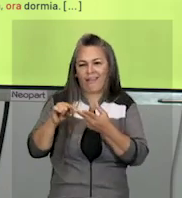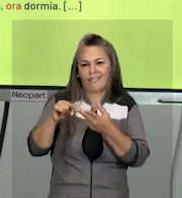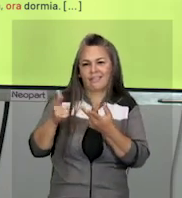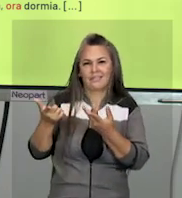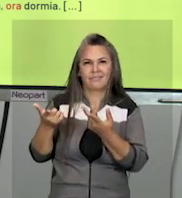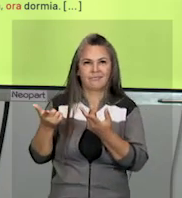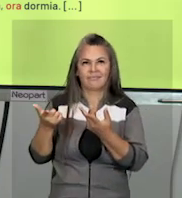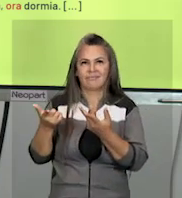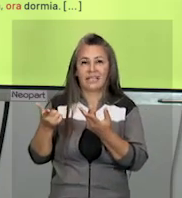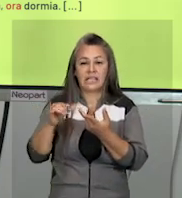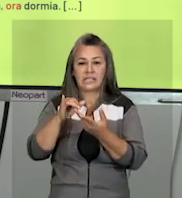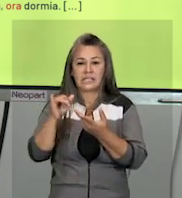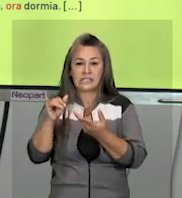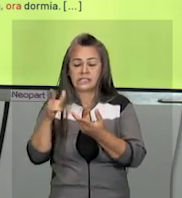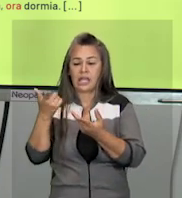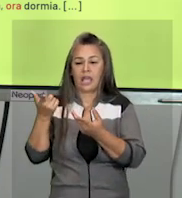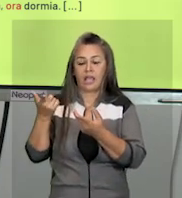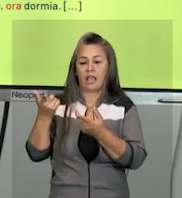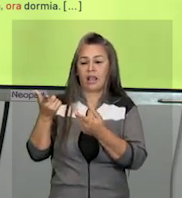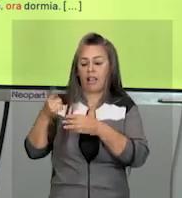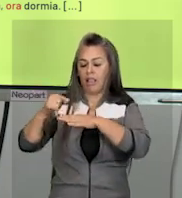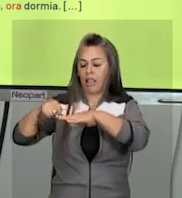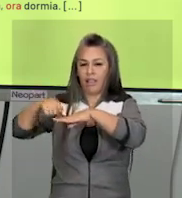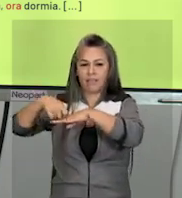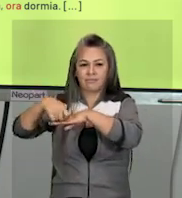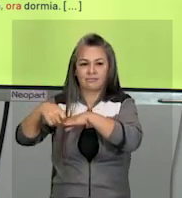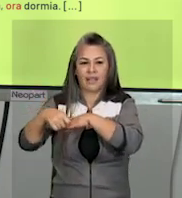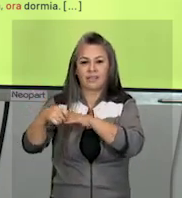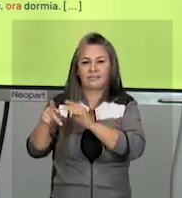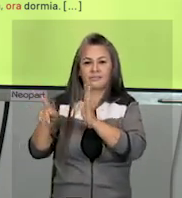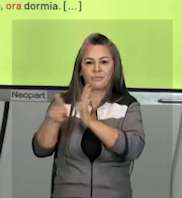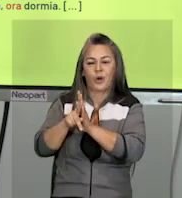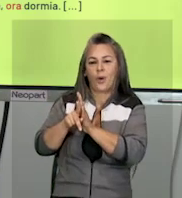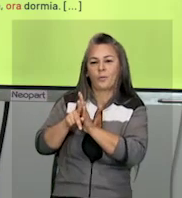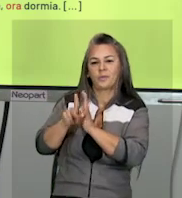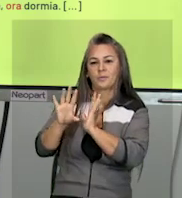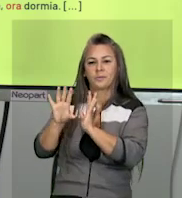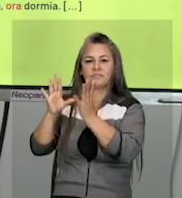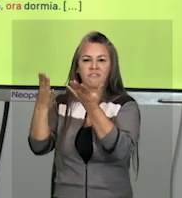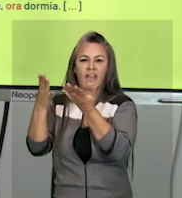para você sair numa festa, tem tênis que é para você ir jogar bola, tem